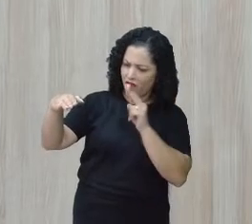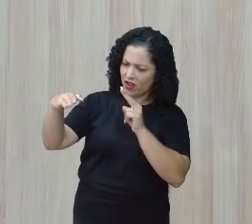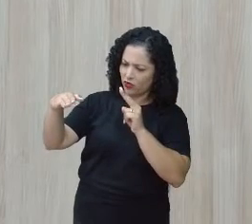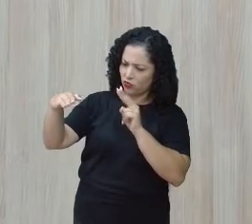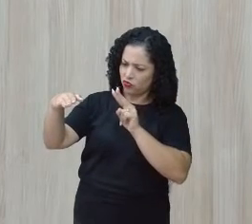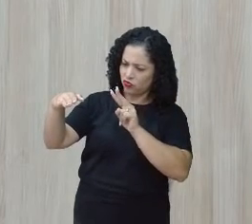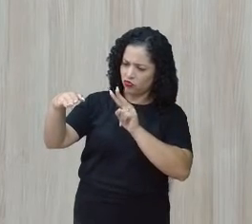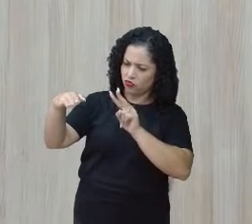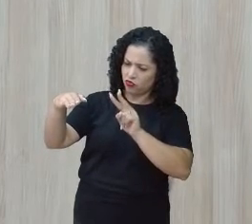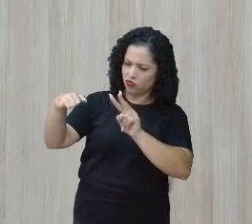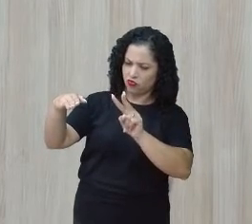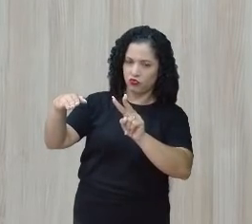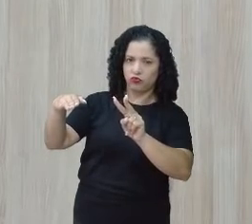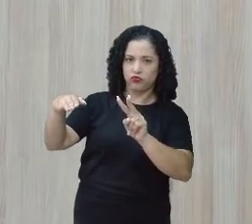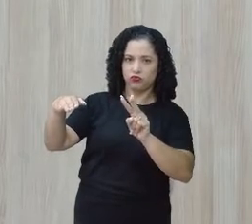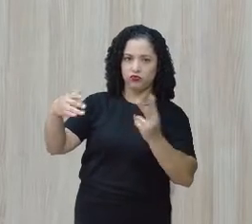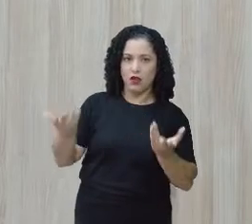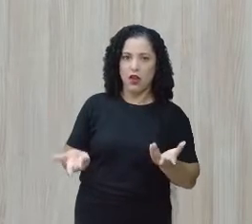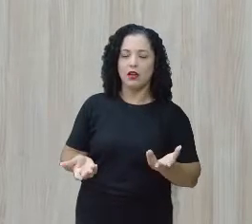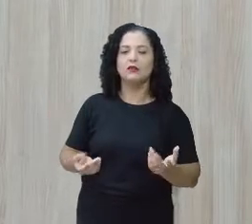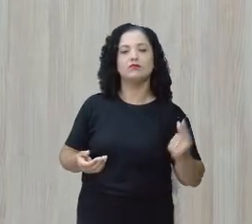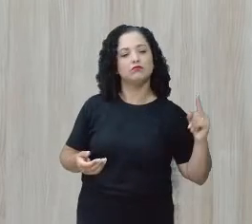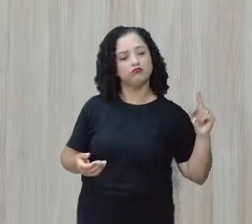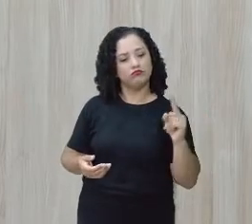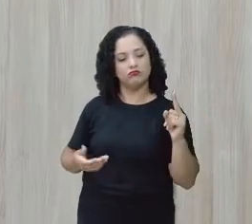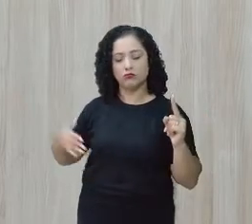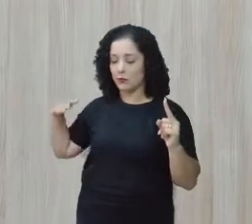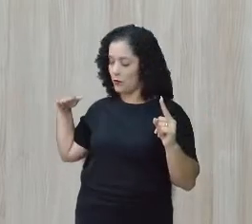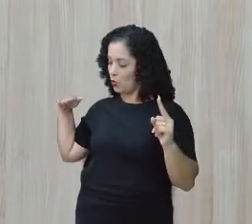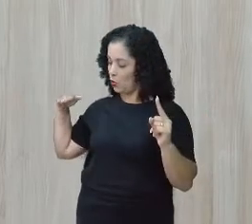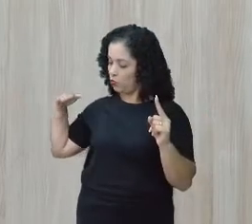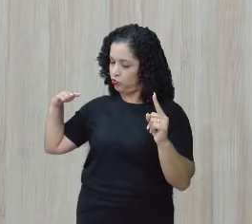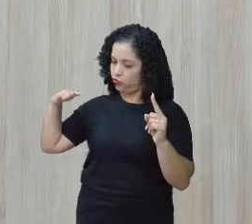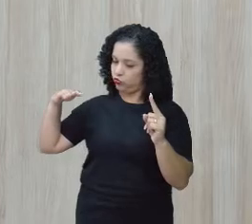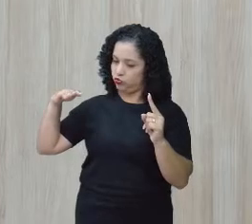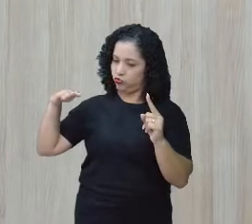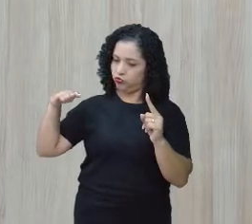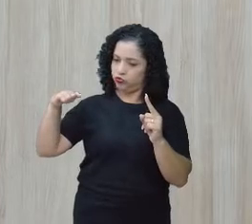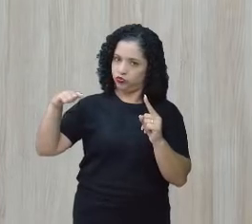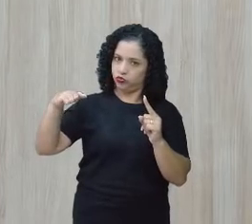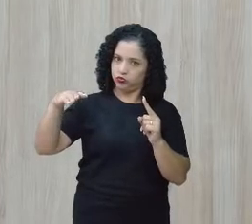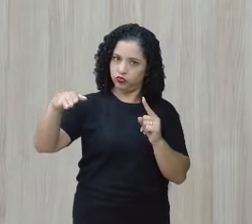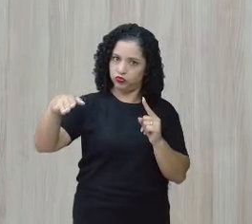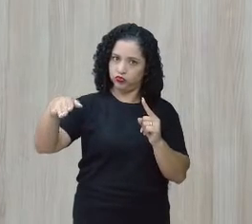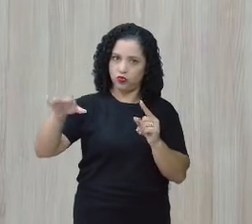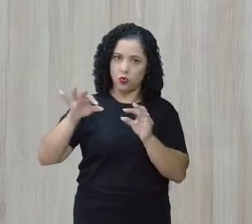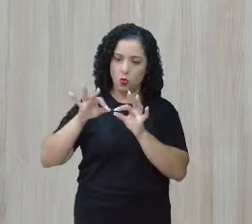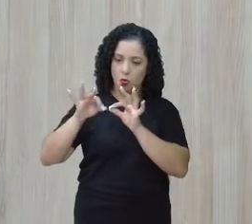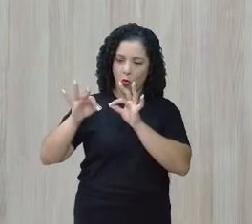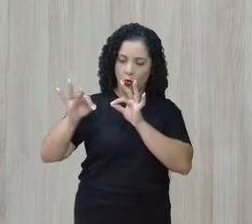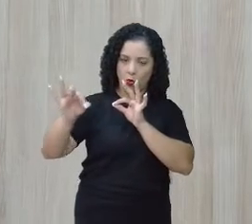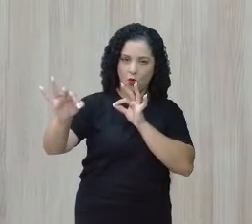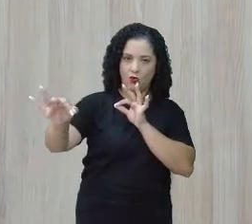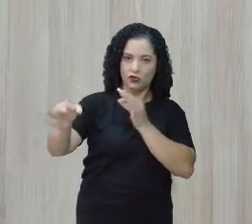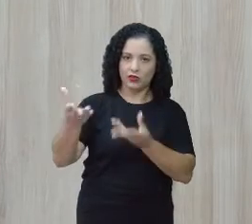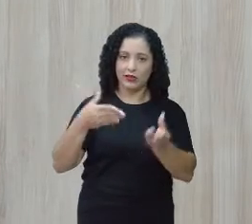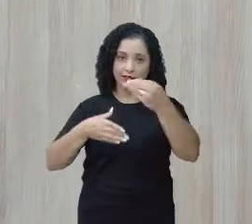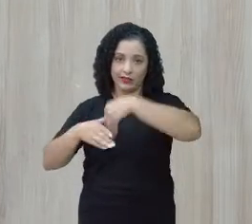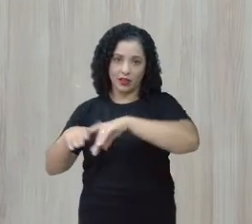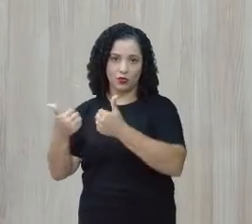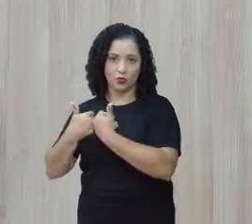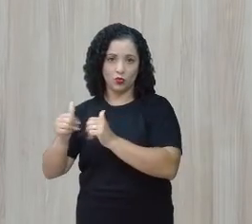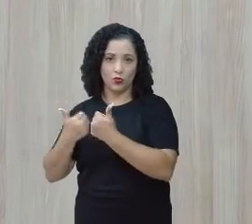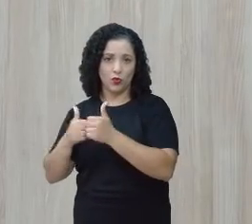que alguns minutos estão passando, vocês estão se distanciando de mim. Então, quem está dentro do ônibus junto com